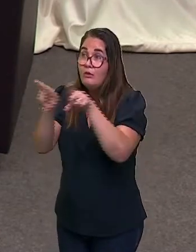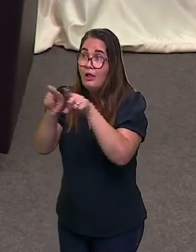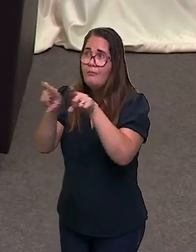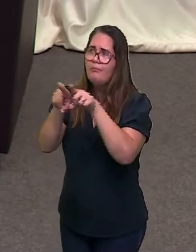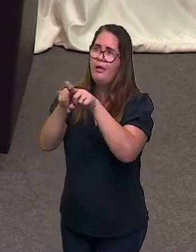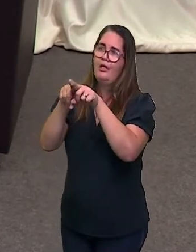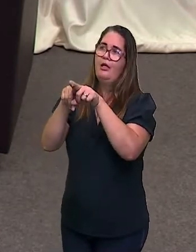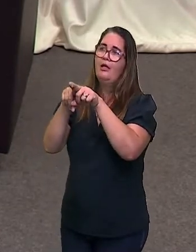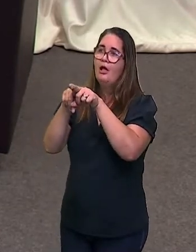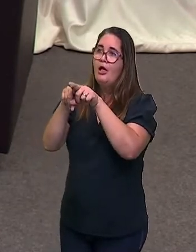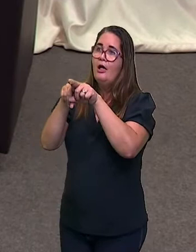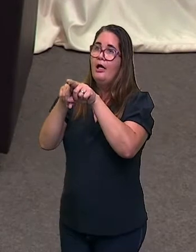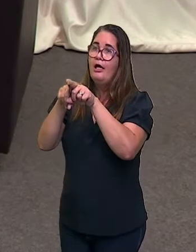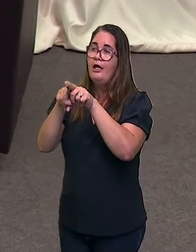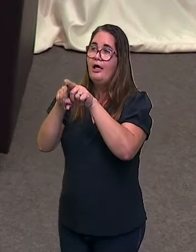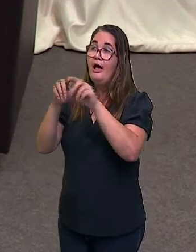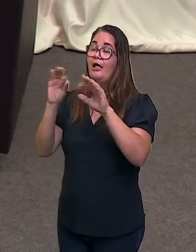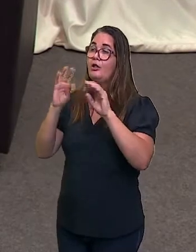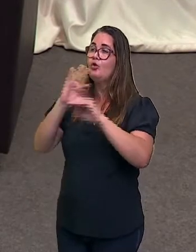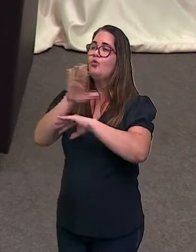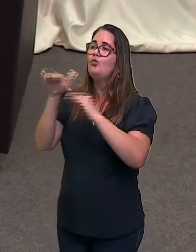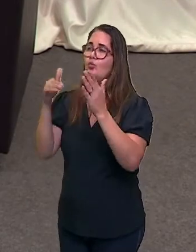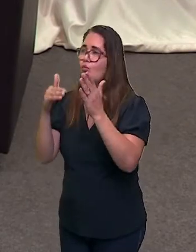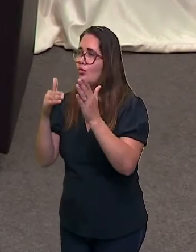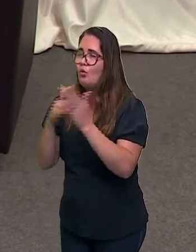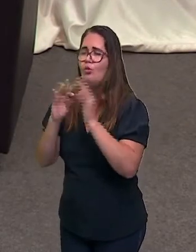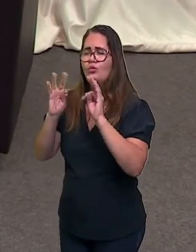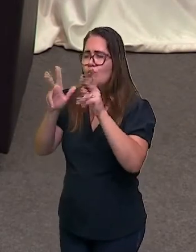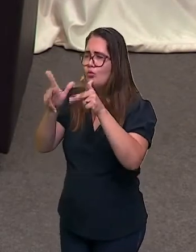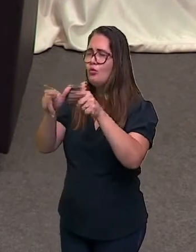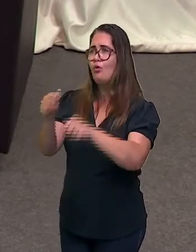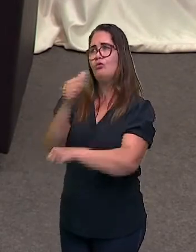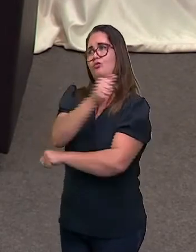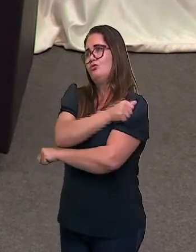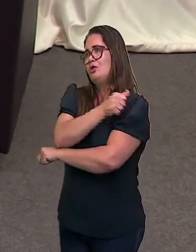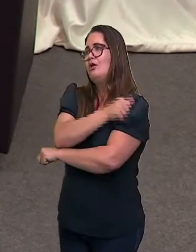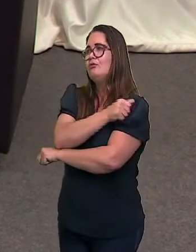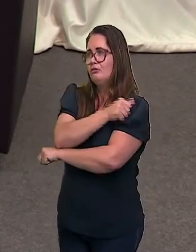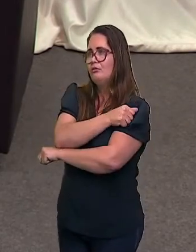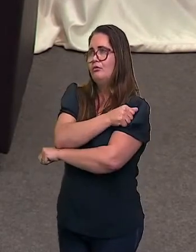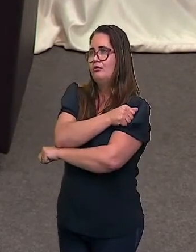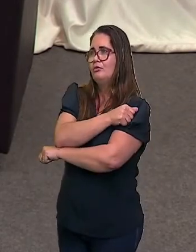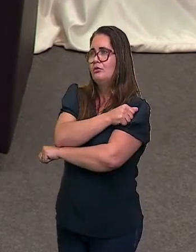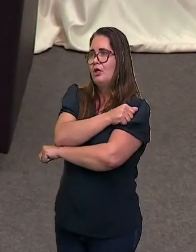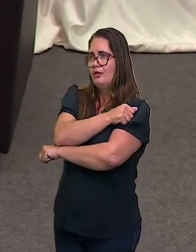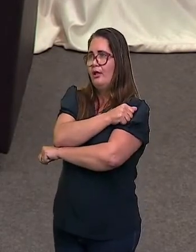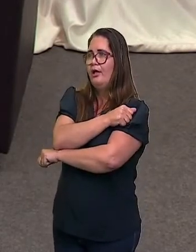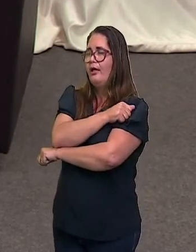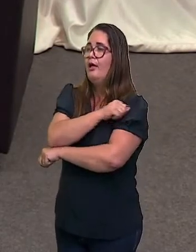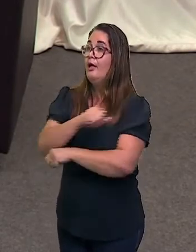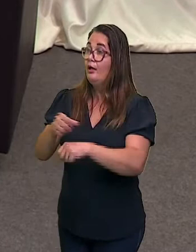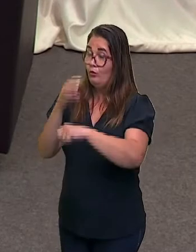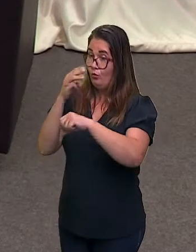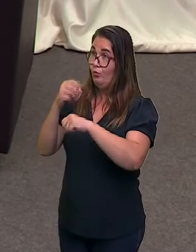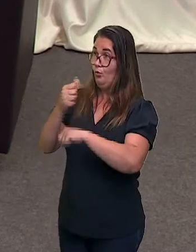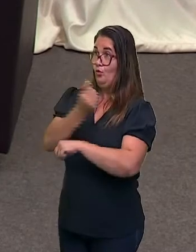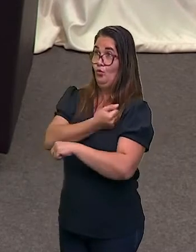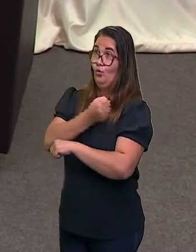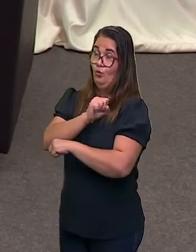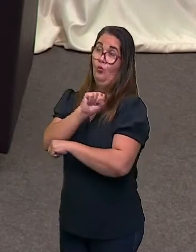não têm acesso à internet, não têm um aparelho de celular, eu tenho